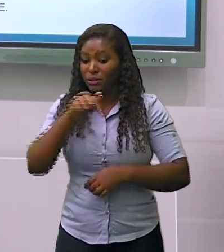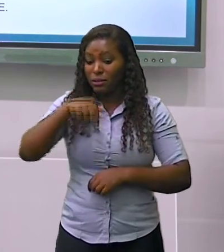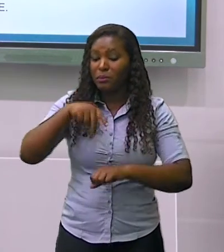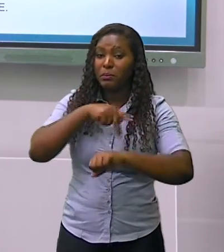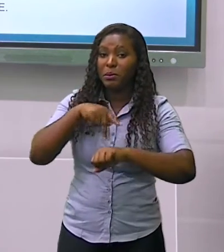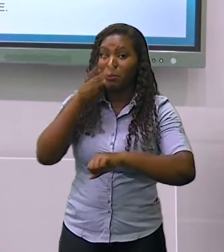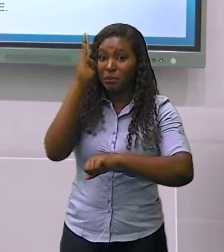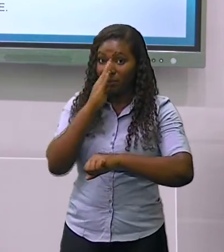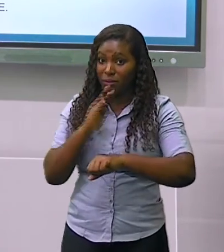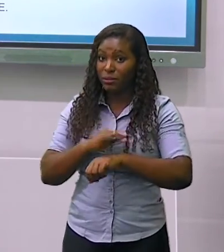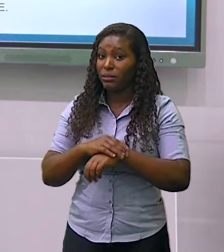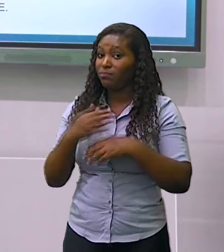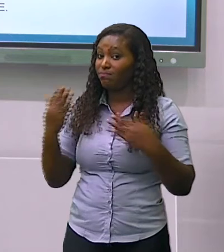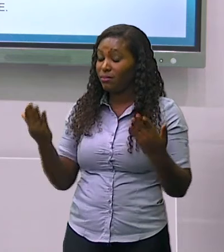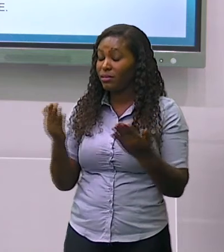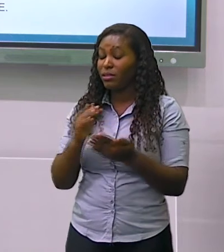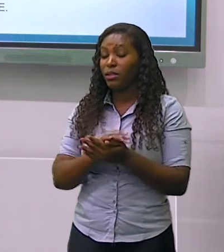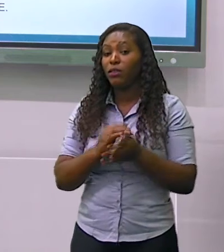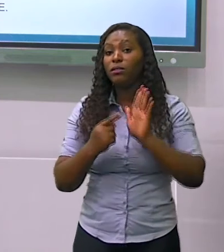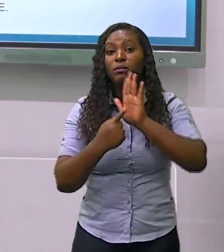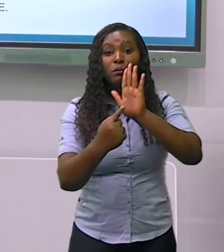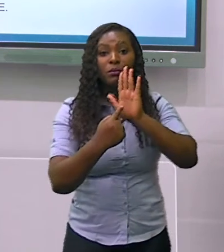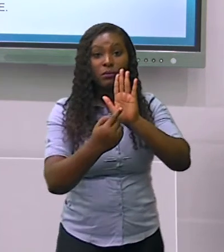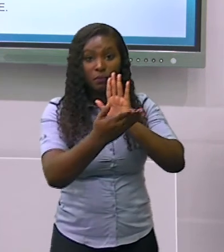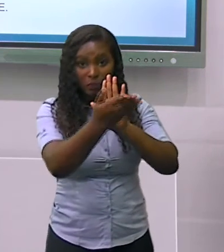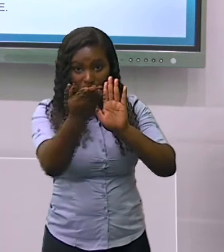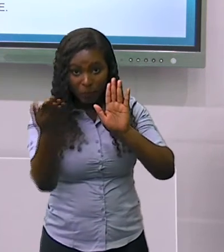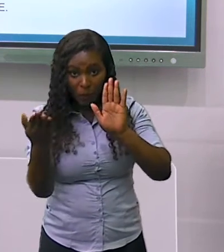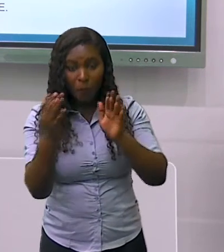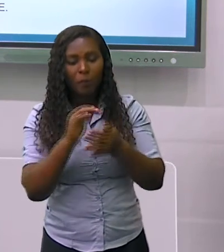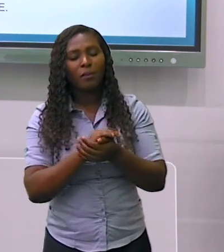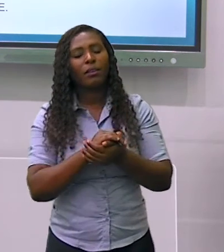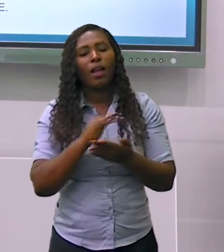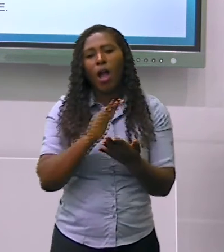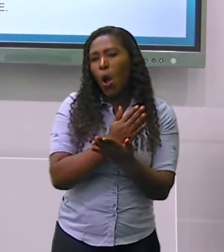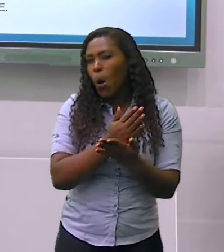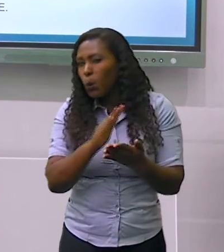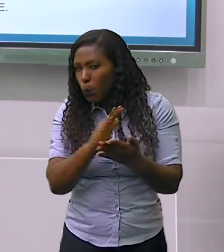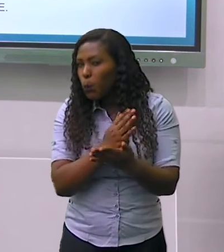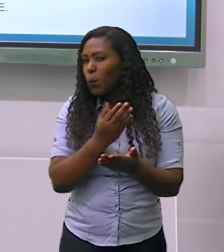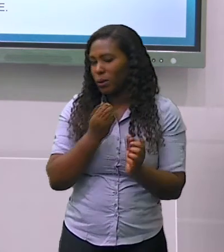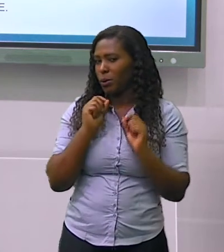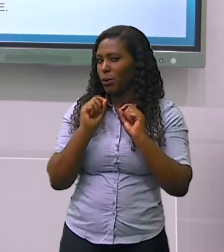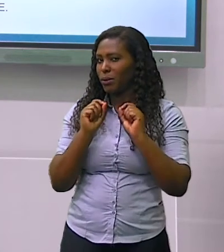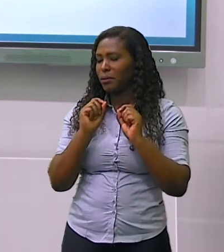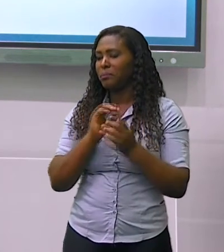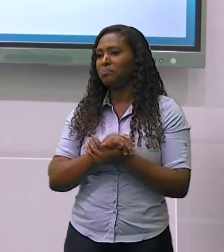Vou apresentar alguns destes pontos a partir de agora.